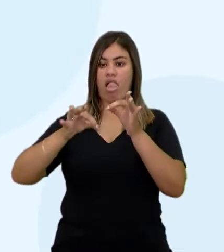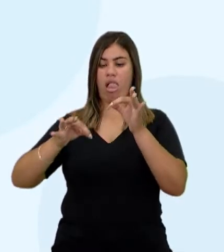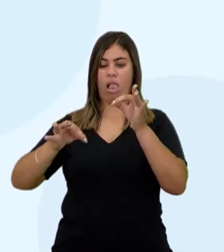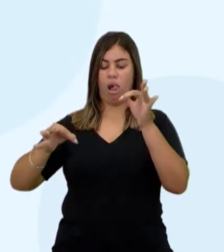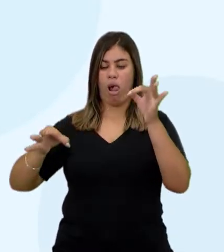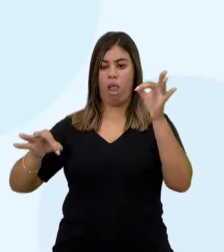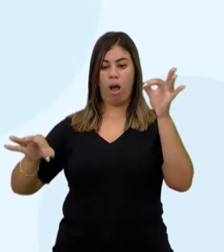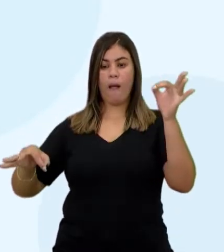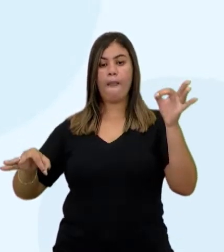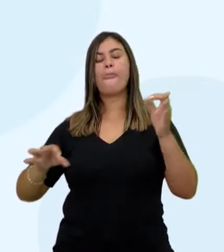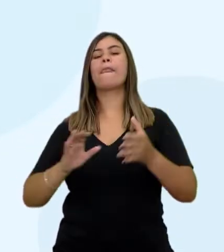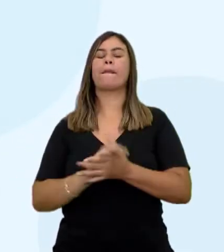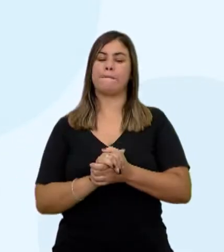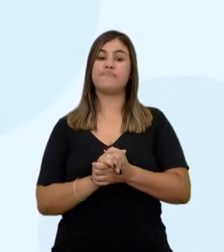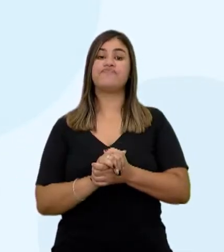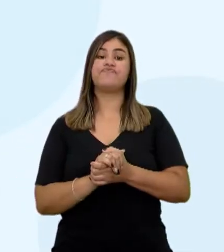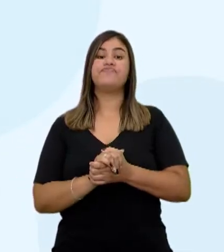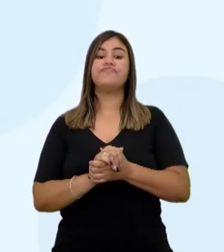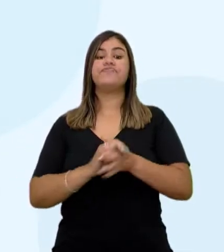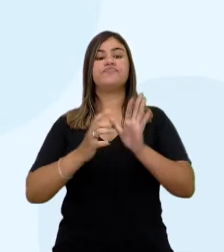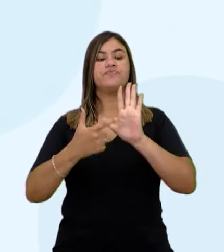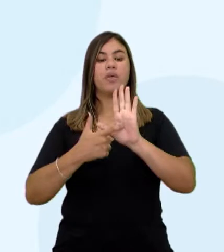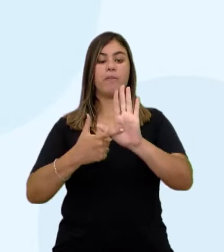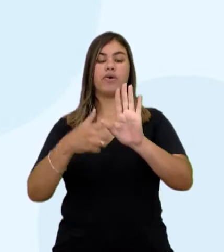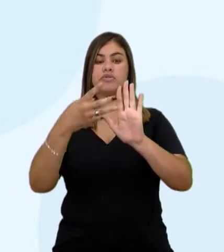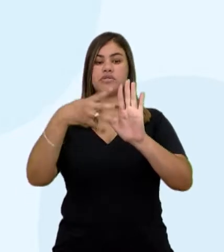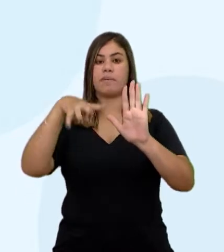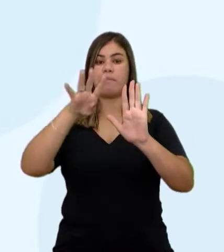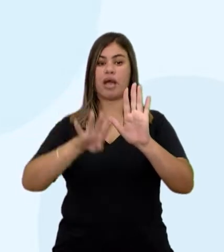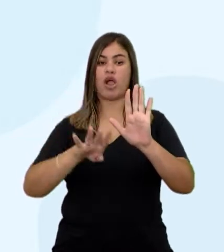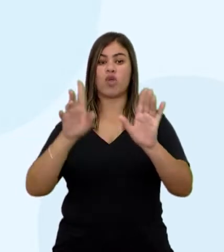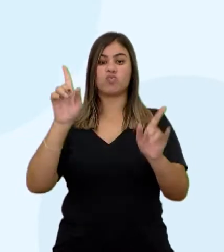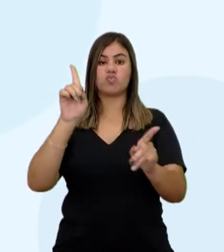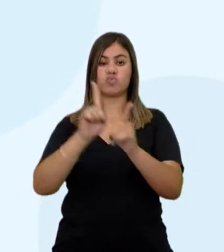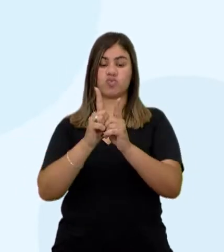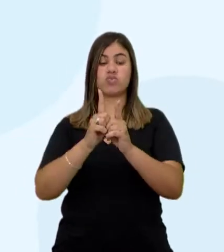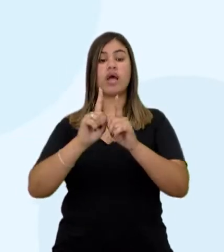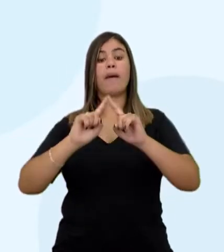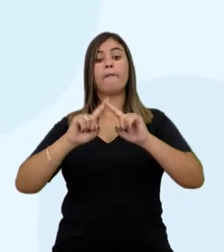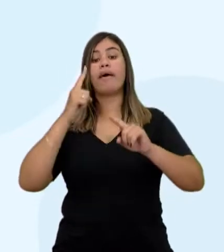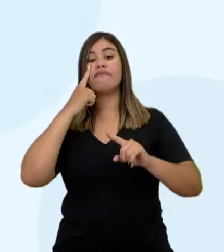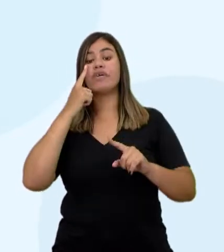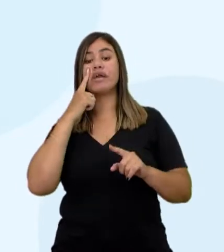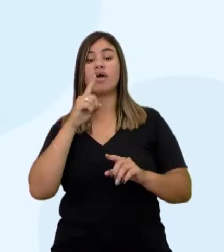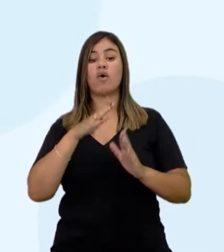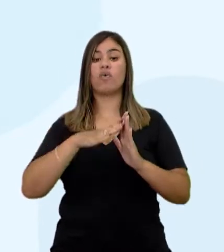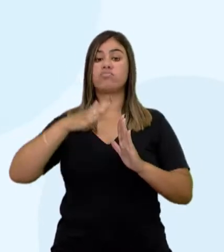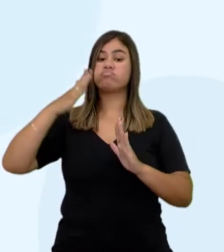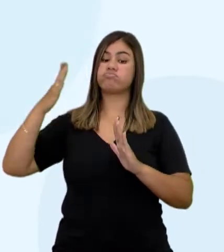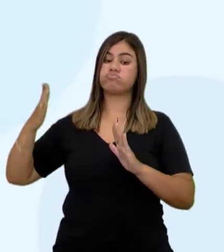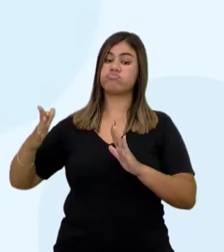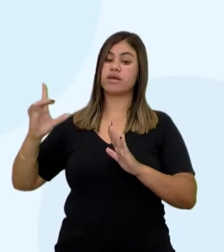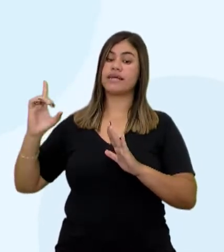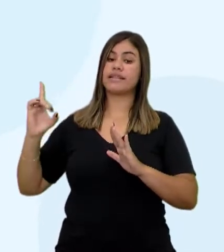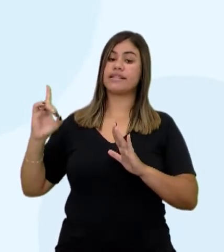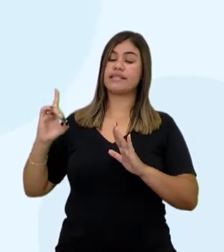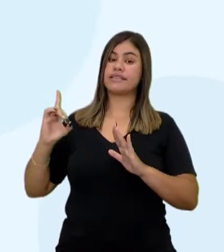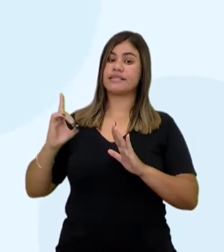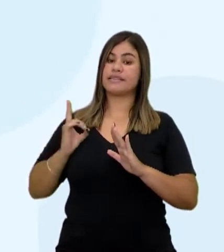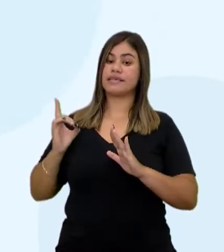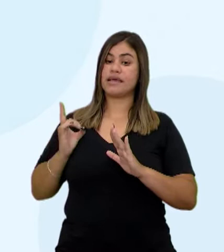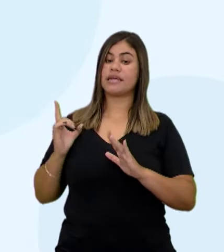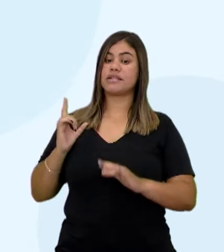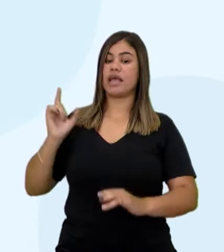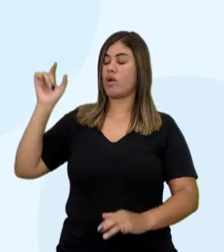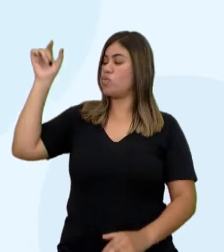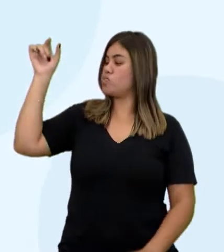mostrar uma curta parte da tabela, né, vejam que do lado direito, né, na parte em branco, tem os números lá que